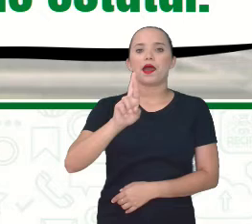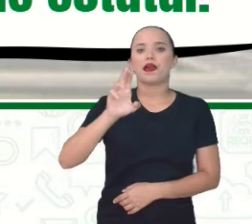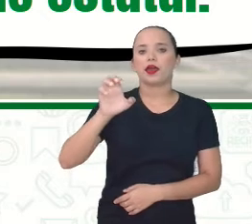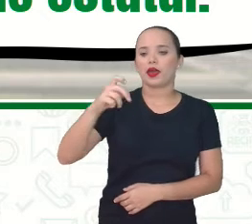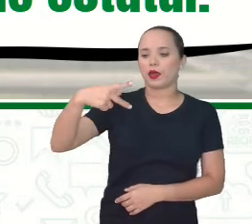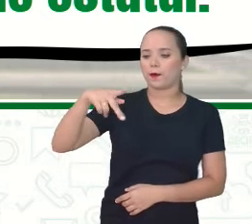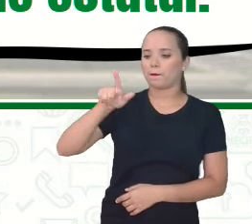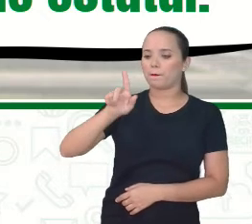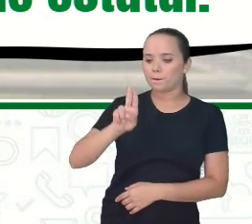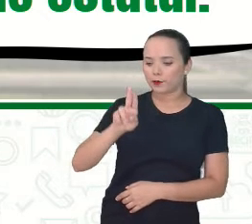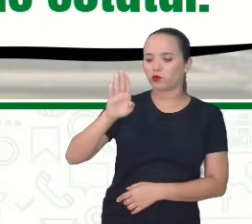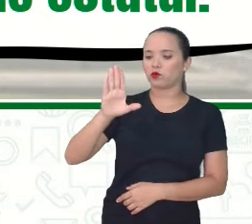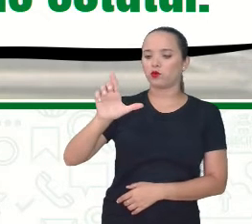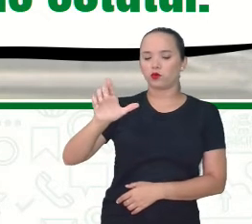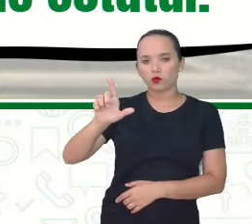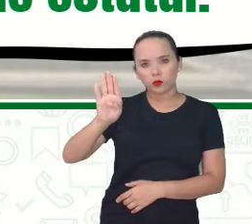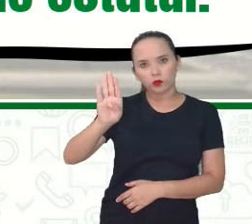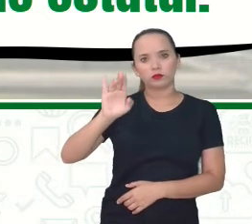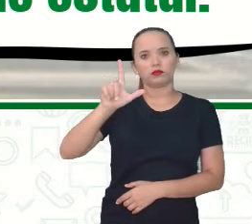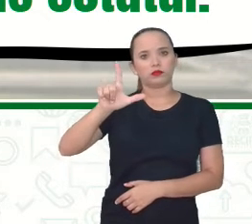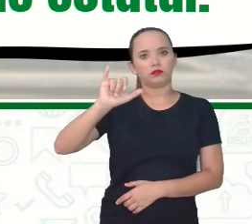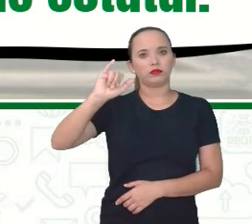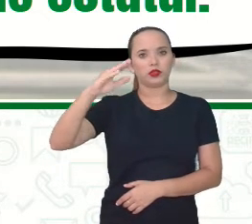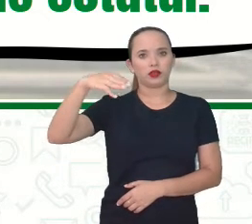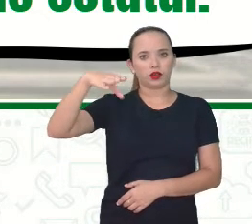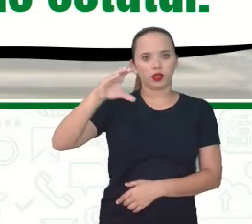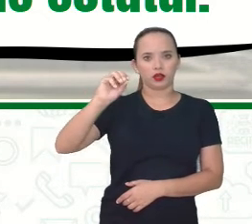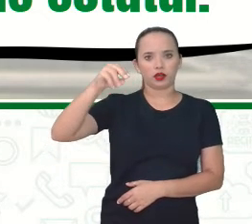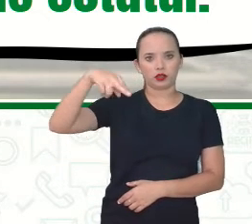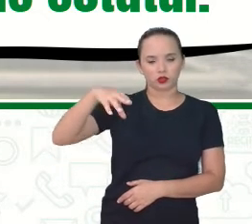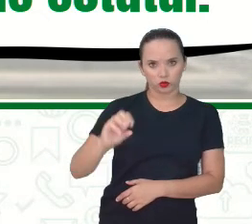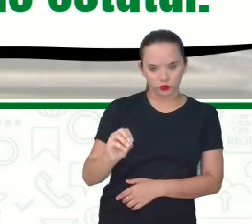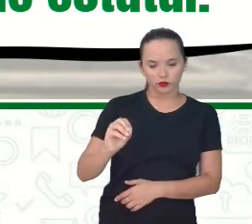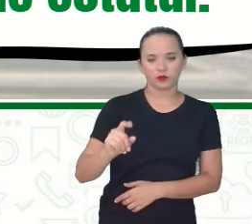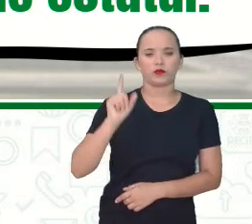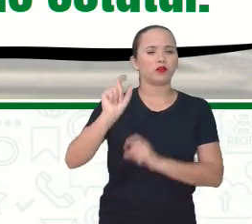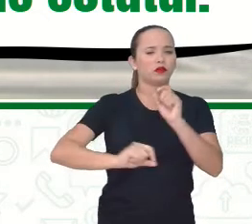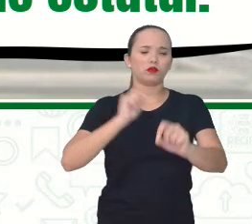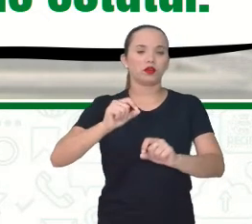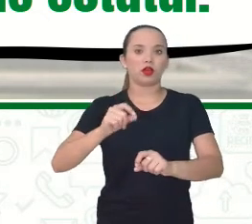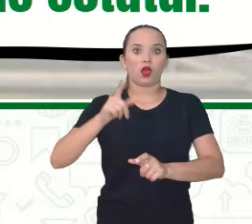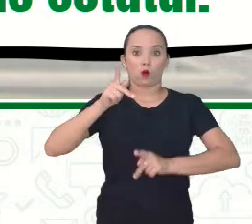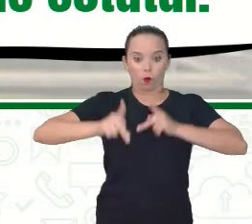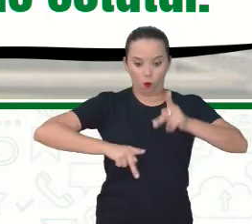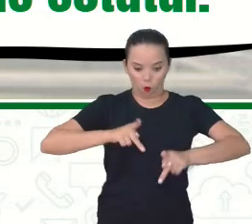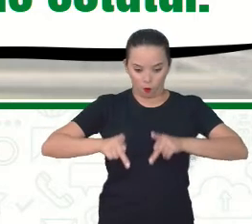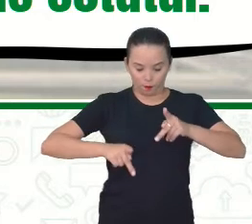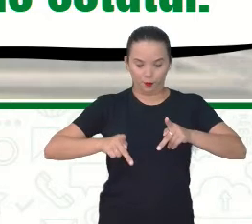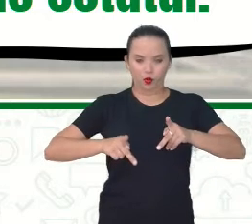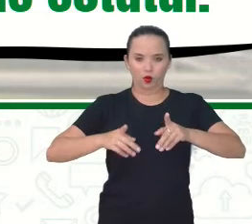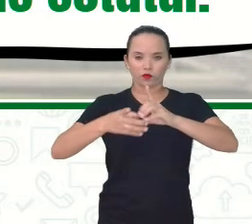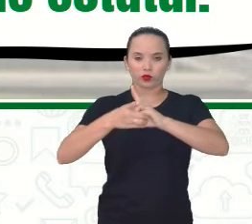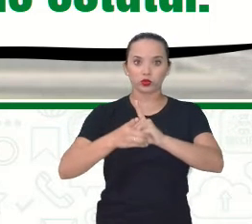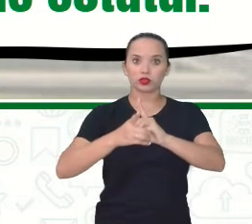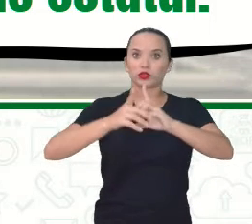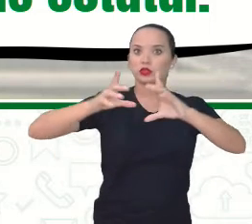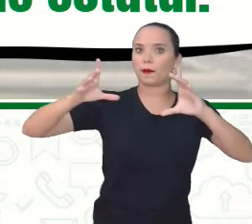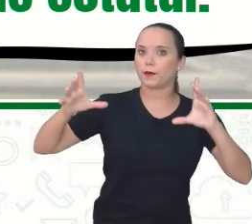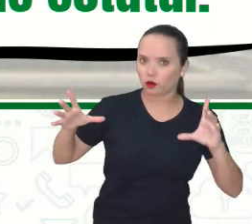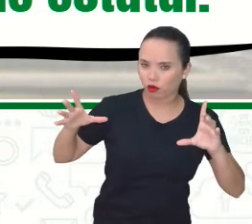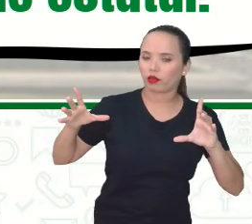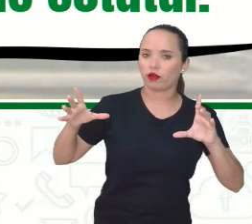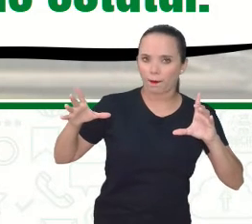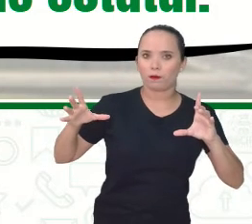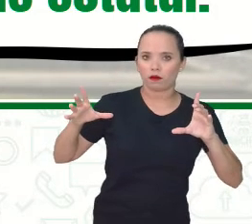o poder ele é exercido pela população de forma democrática e de forma